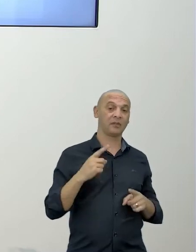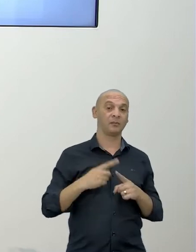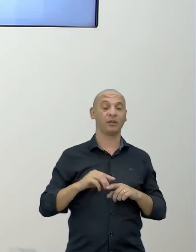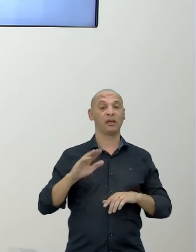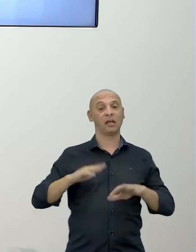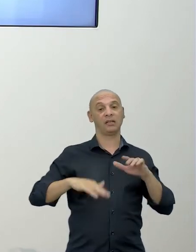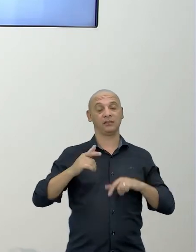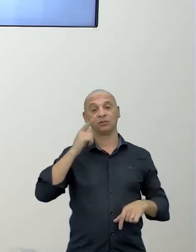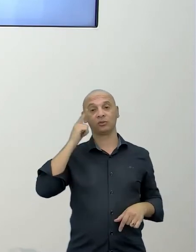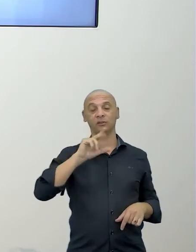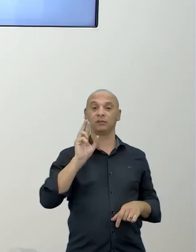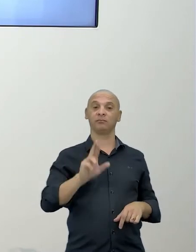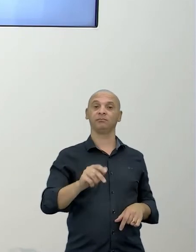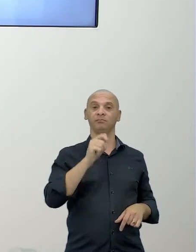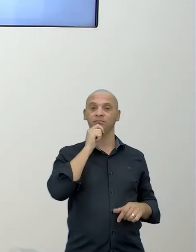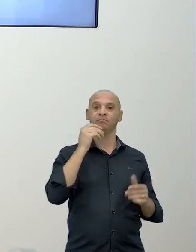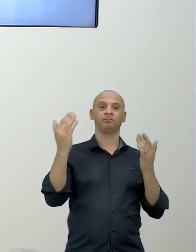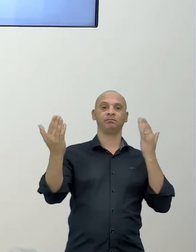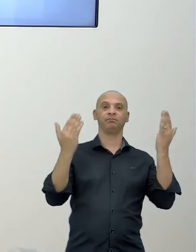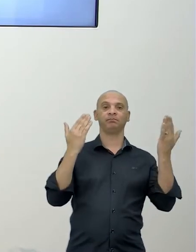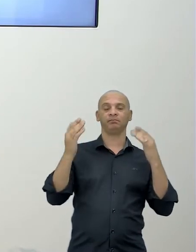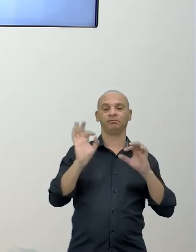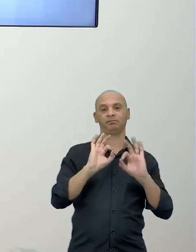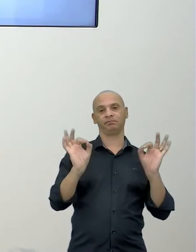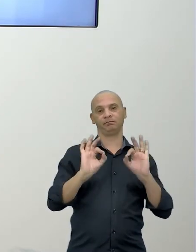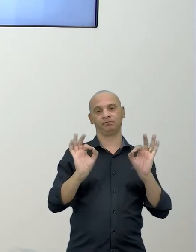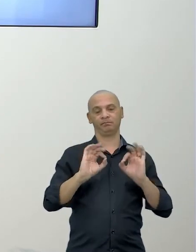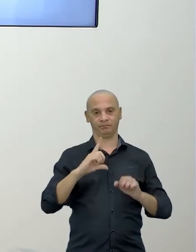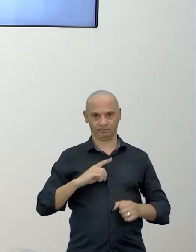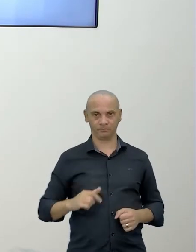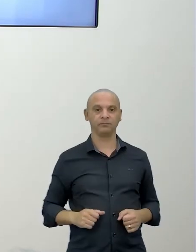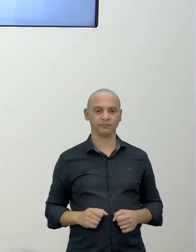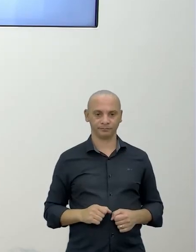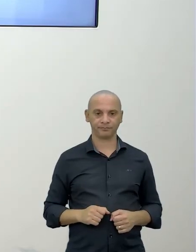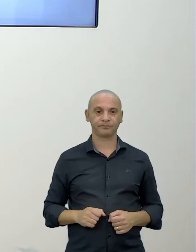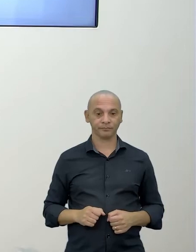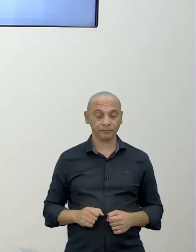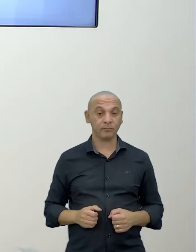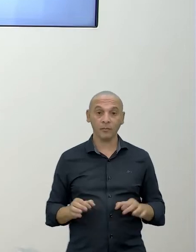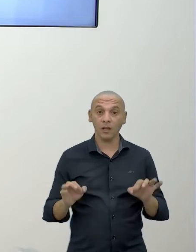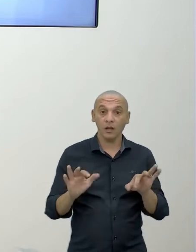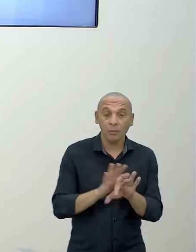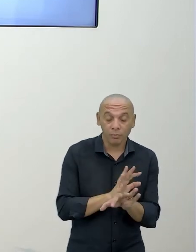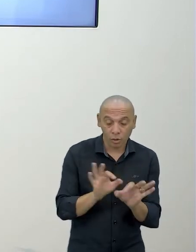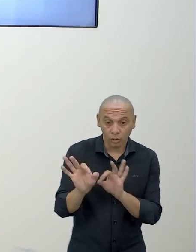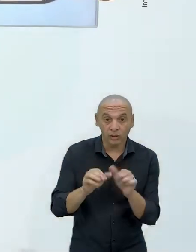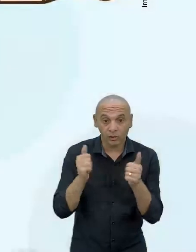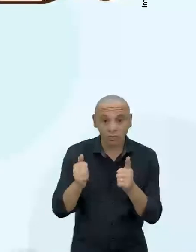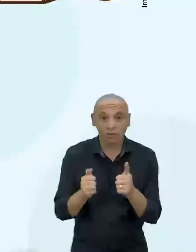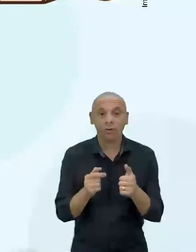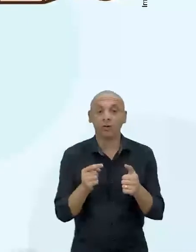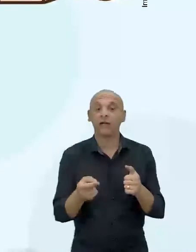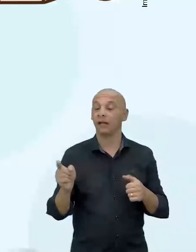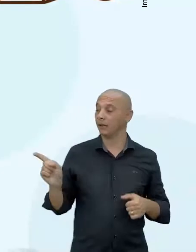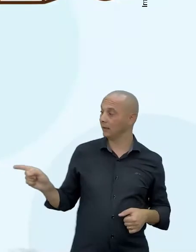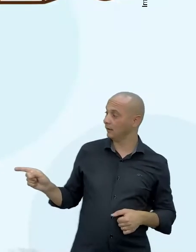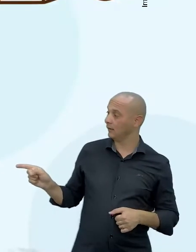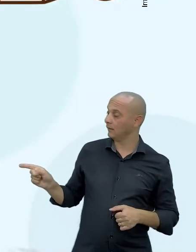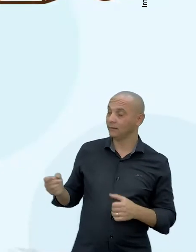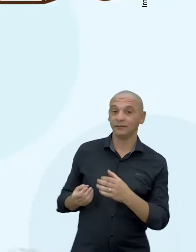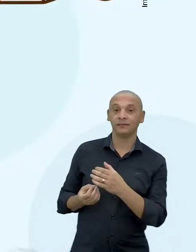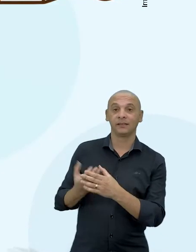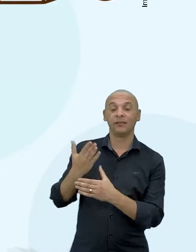ou, por exemplo, eu não anotei as perguntas, mas é mais ou menos isso. Porque, às vezes, você não vai conseguir depois comparar as respostas e